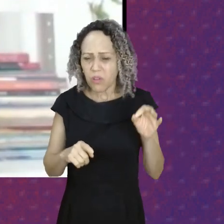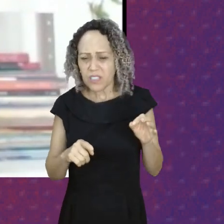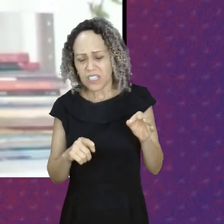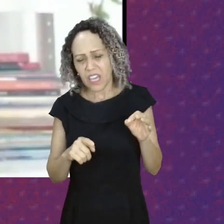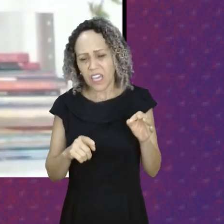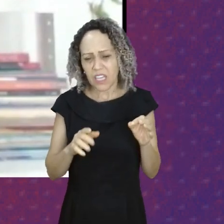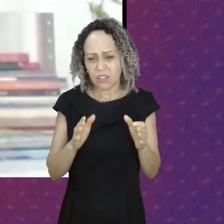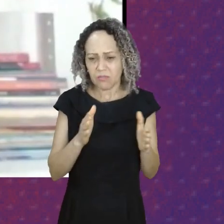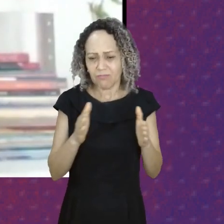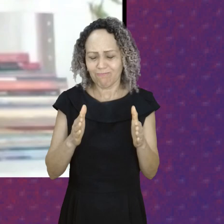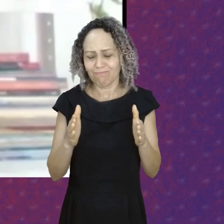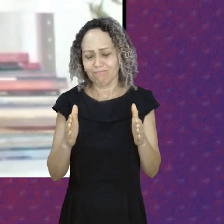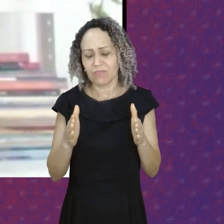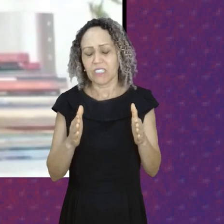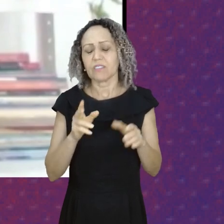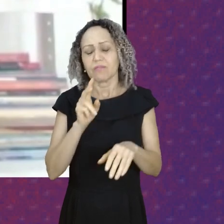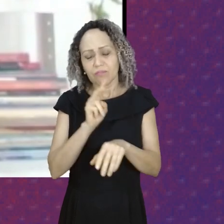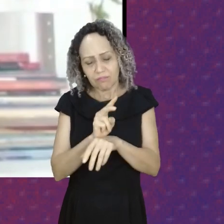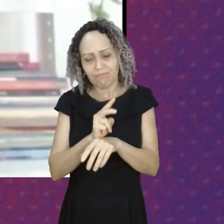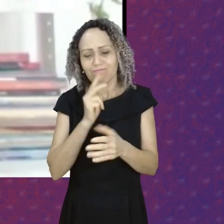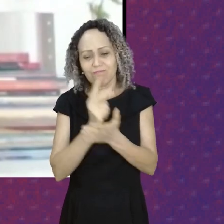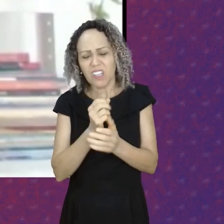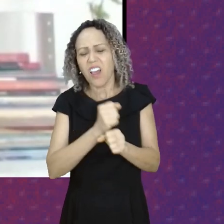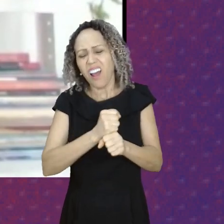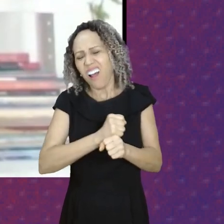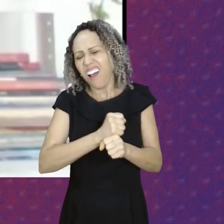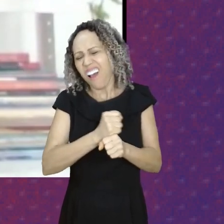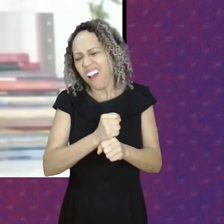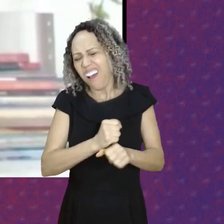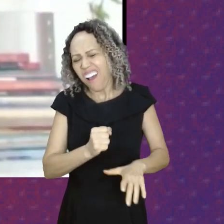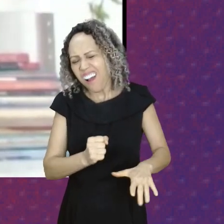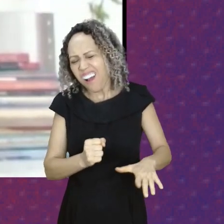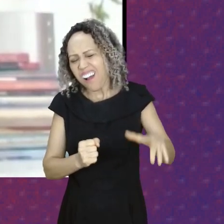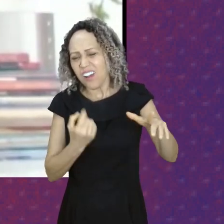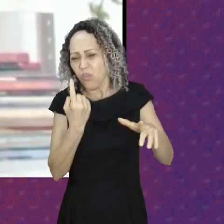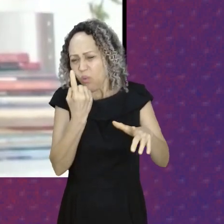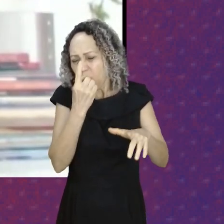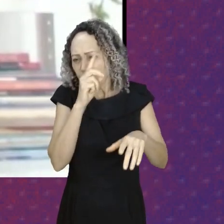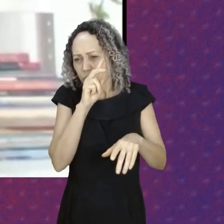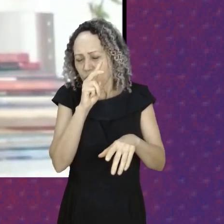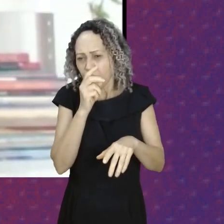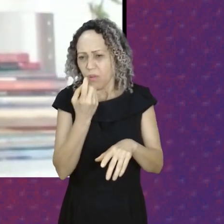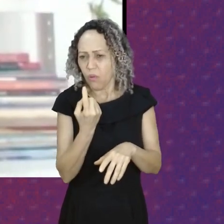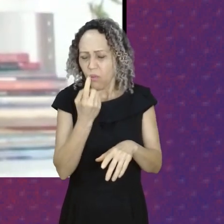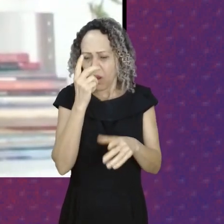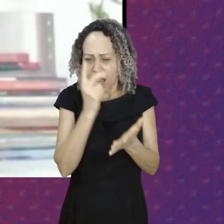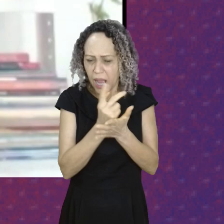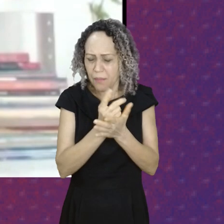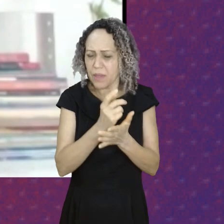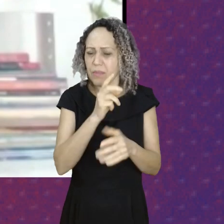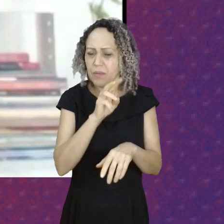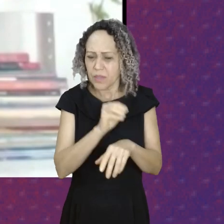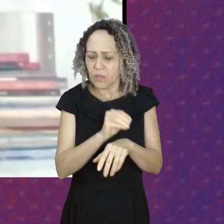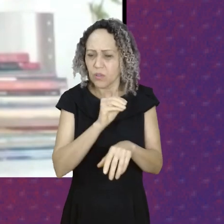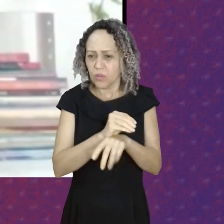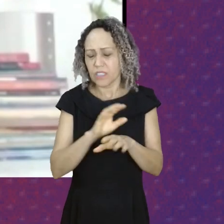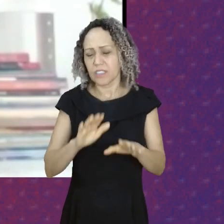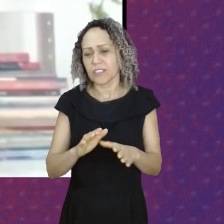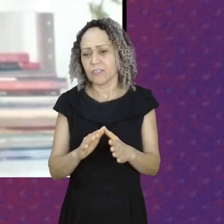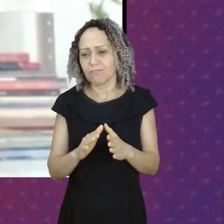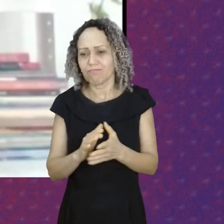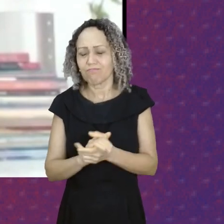anos, esse percentual chegava a praticamente 61%, o que é muito